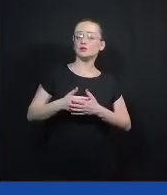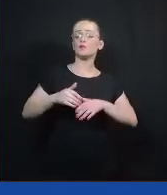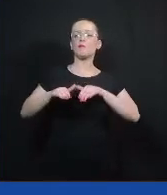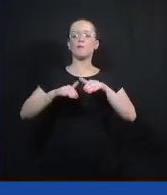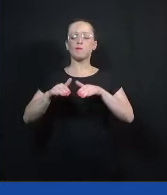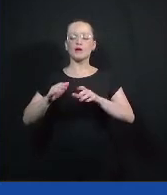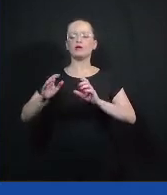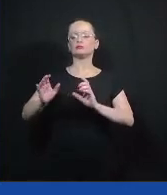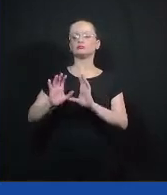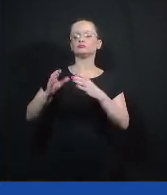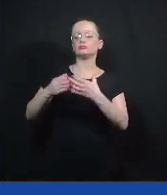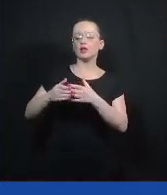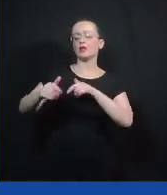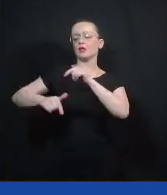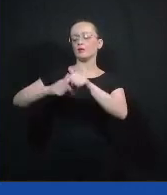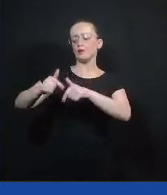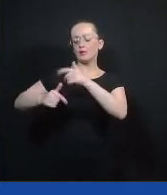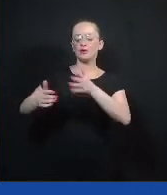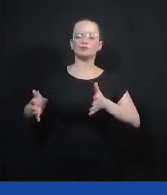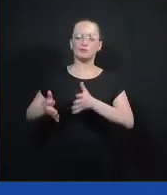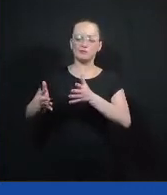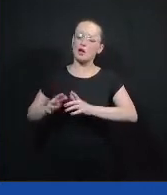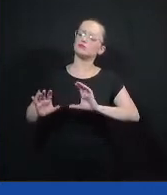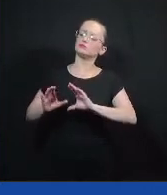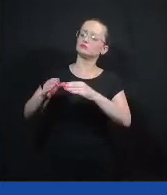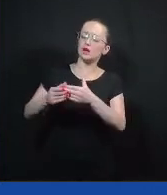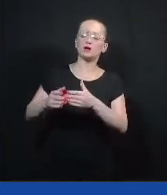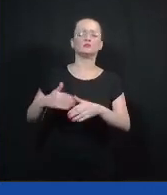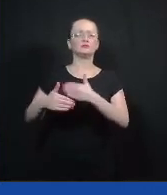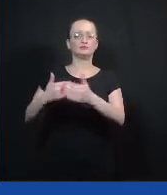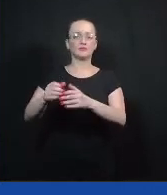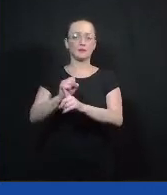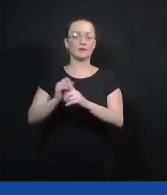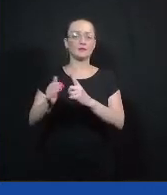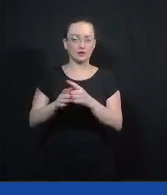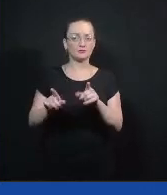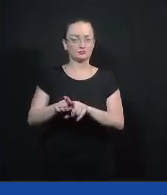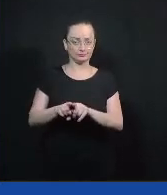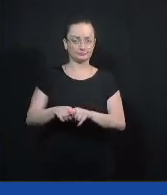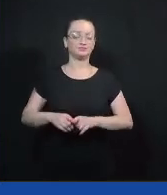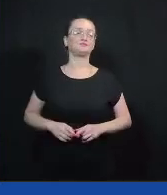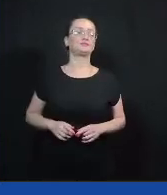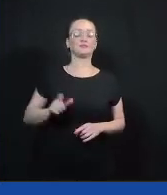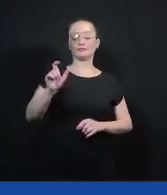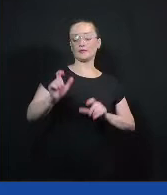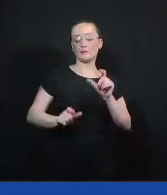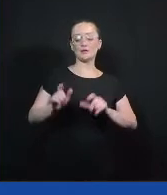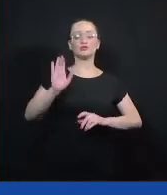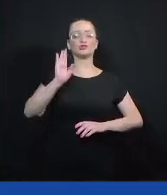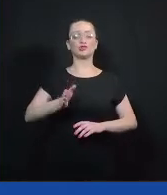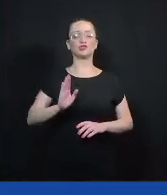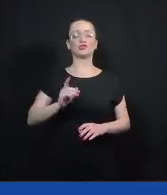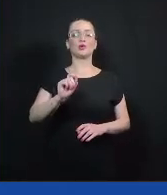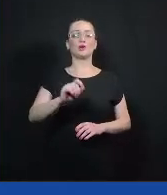mobilização comunitária, de serviços prestados para a comunidade, para a sociedade, né? Ou seja, pessoas que já têm